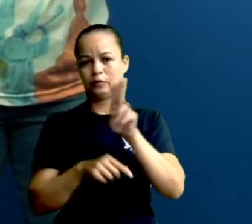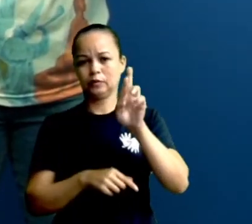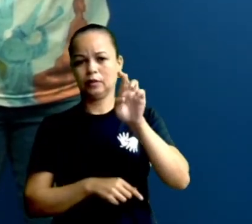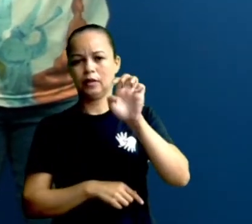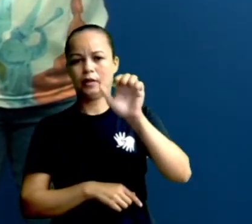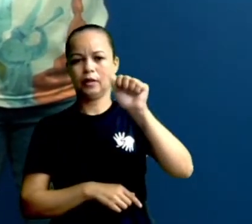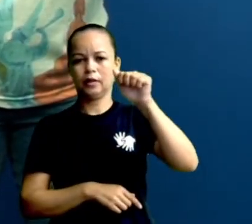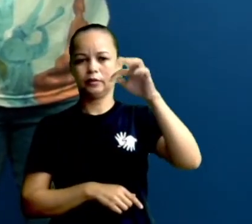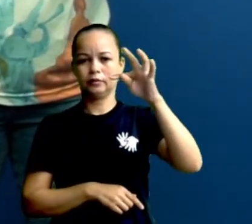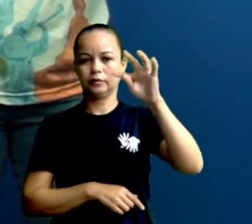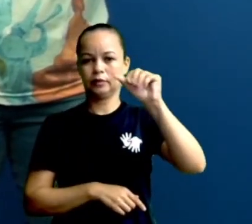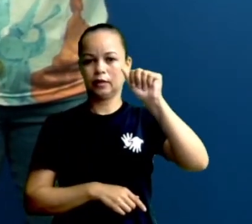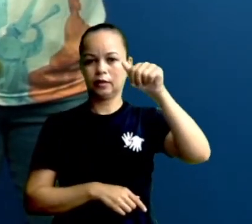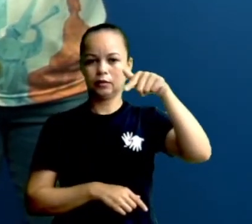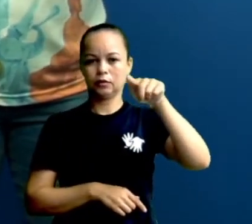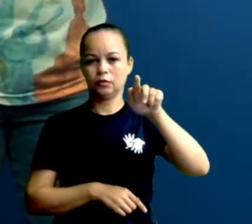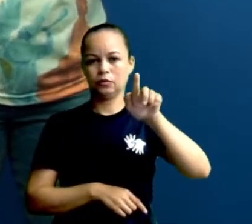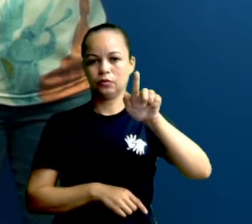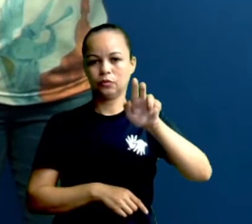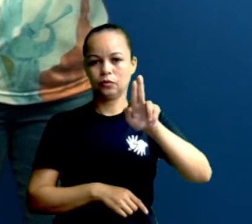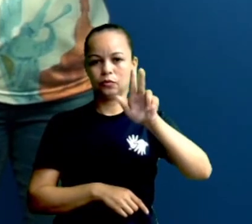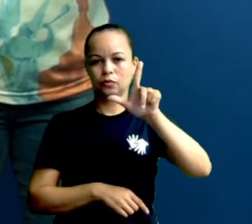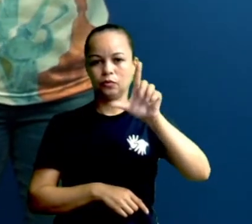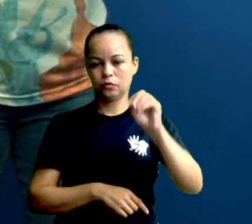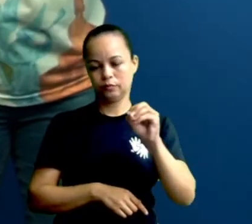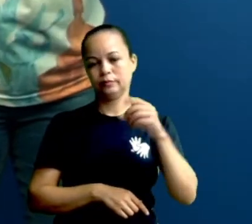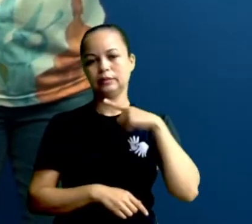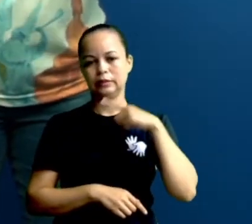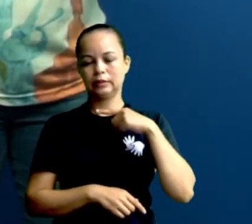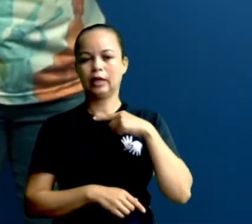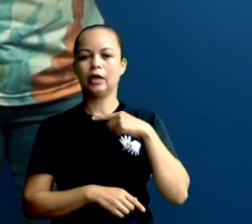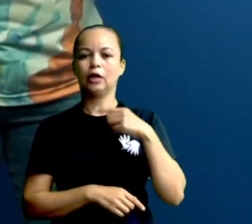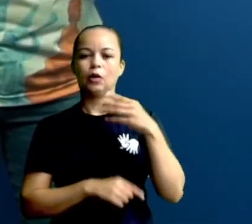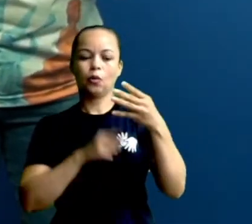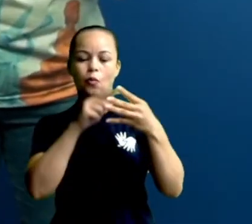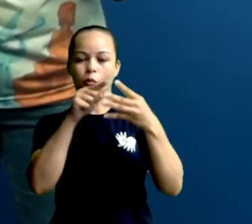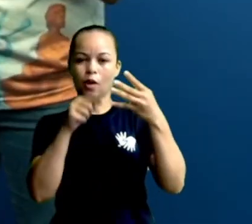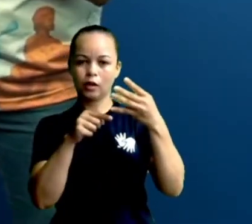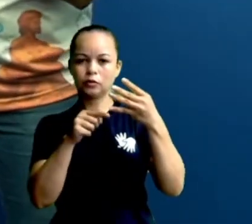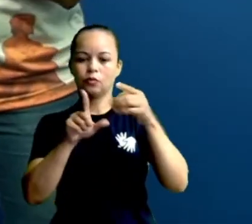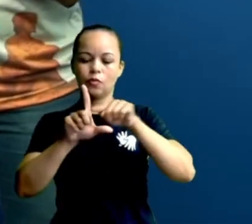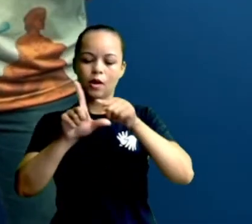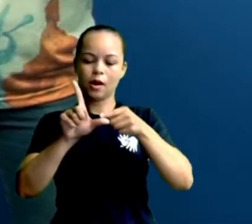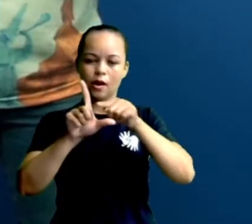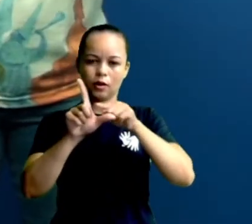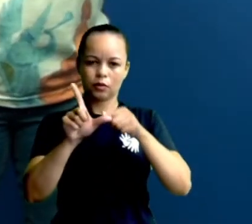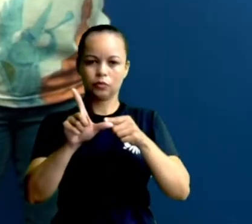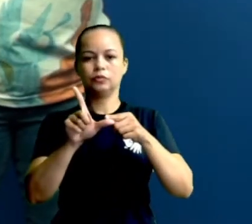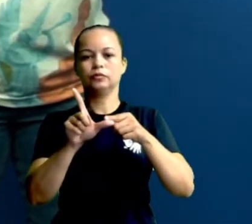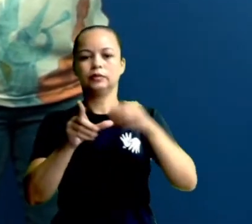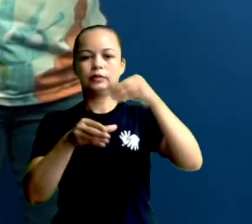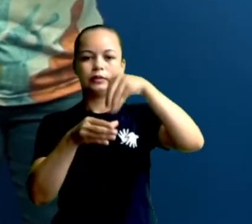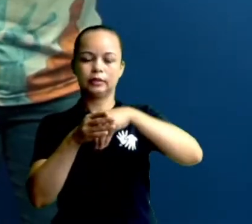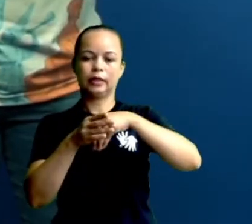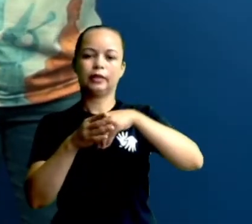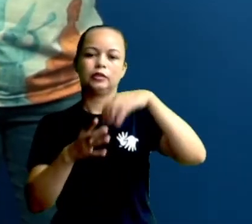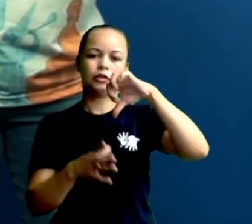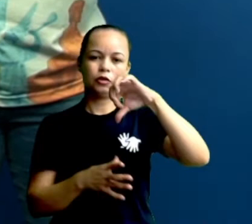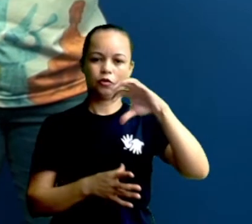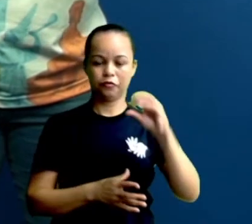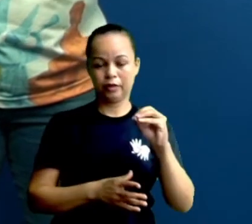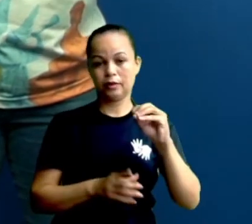gente já trabalhou aí, que viu que ele tem 4 ângulos internos de 90 graus, né, mas seus